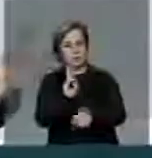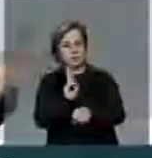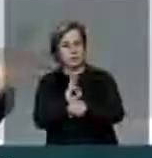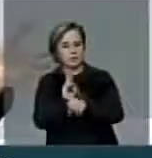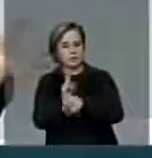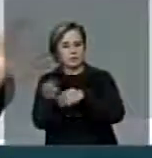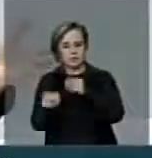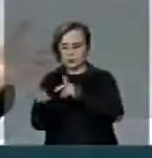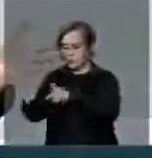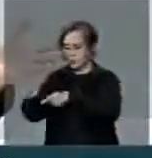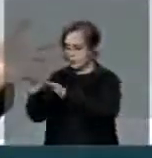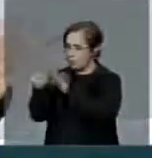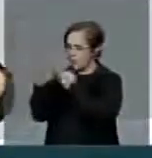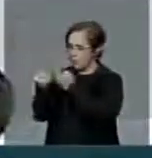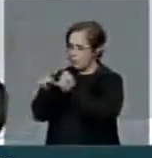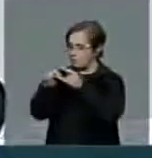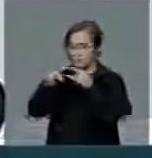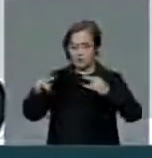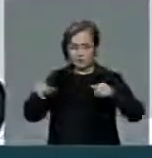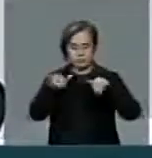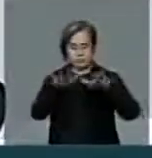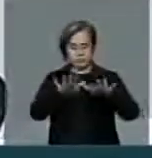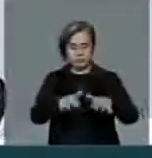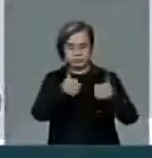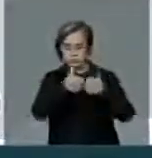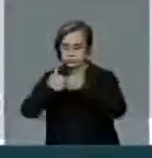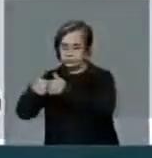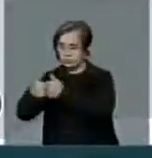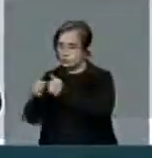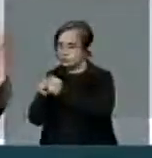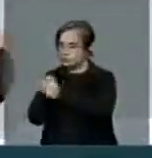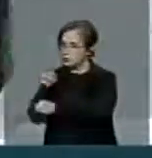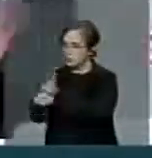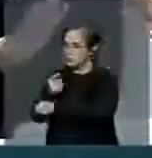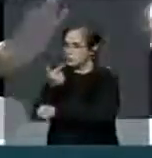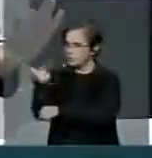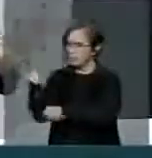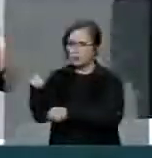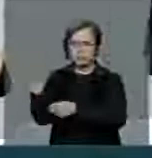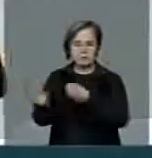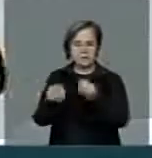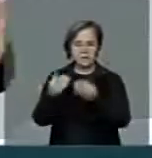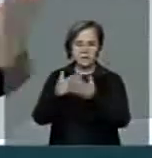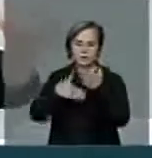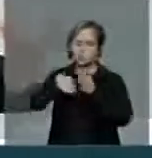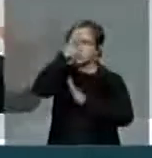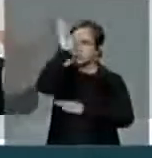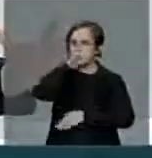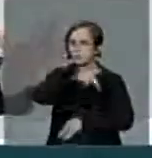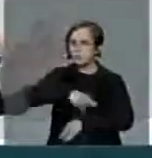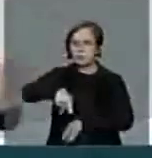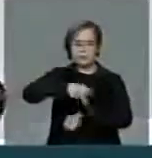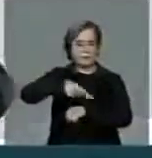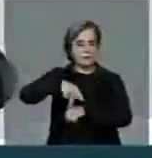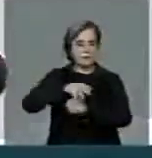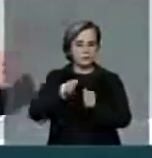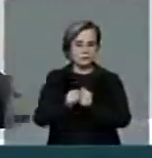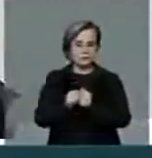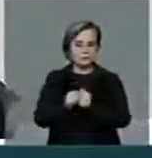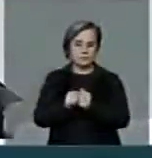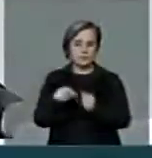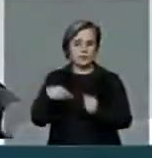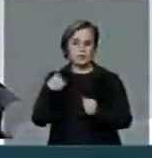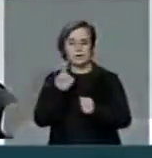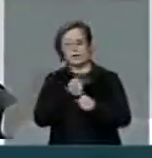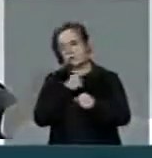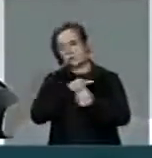uma agricultura familiar, de assentamentos, e do lado confrontante não está protegido. Isso é do país, nós só vamos saber o tamanho dessa conta depois que a gente tiver